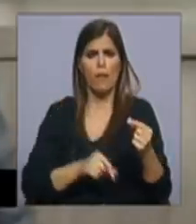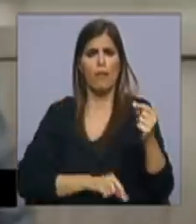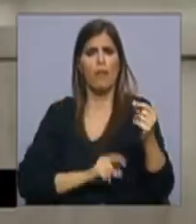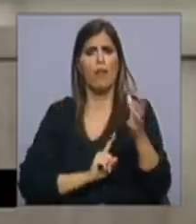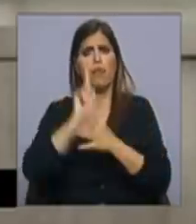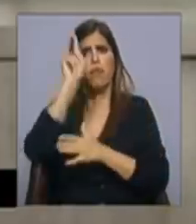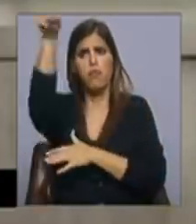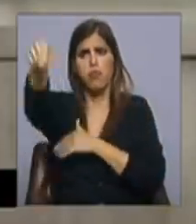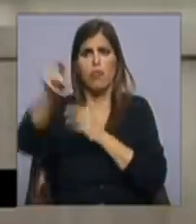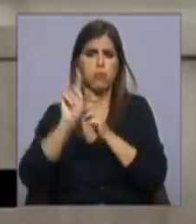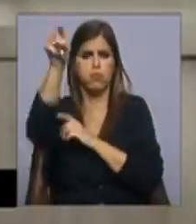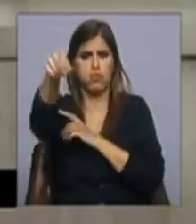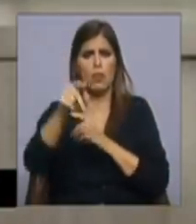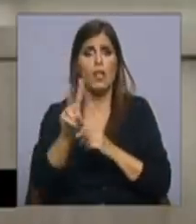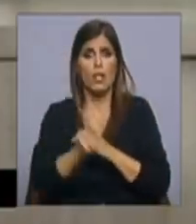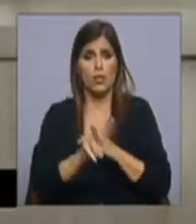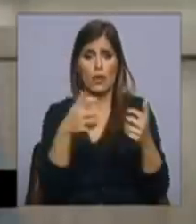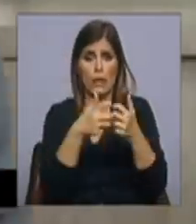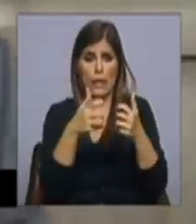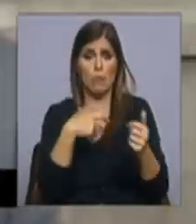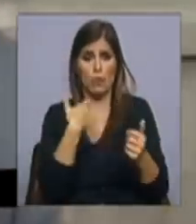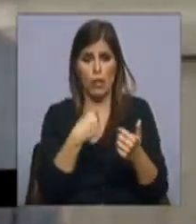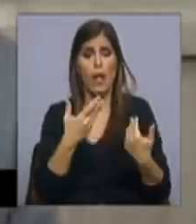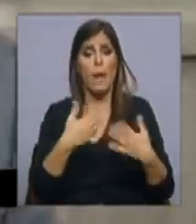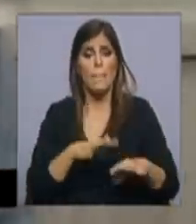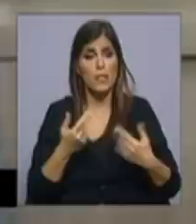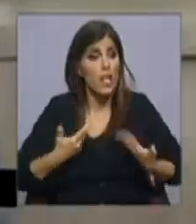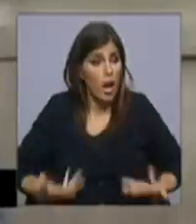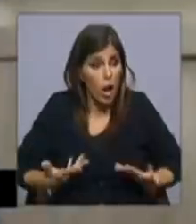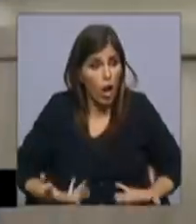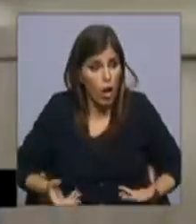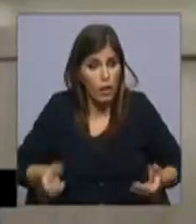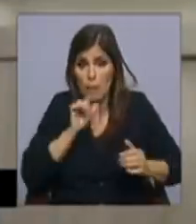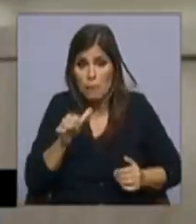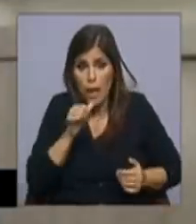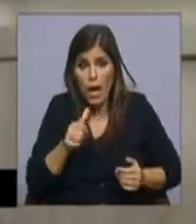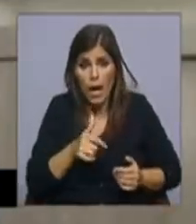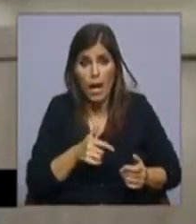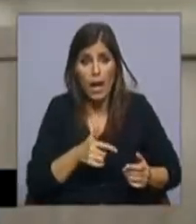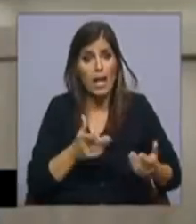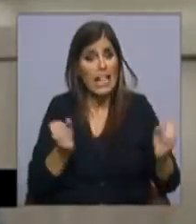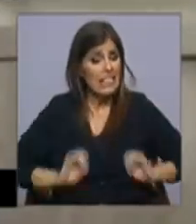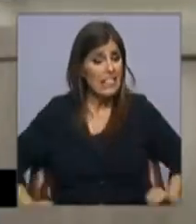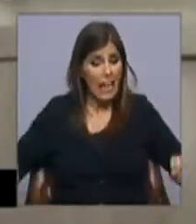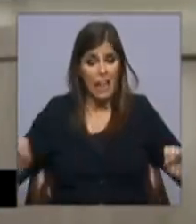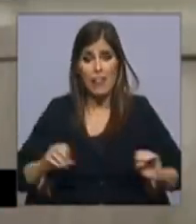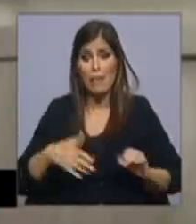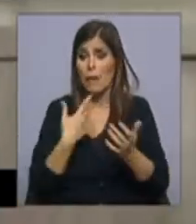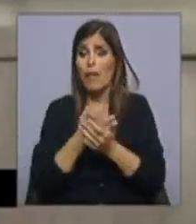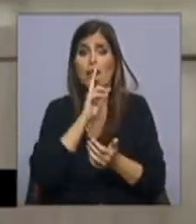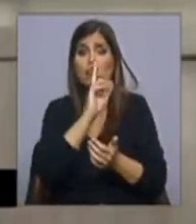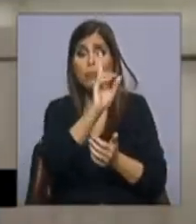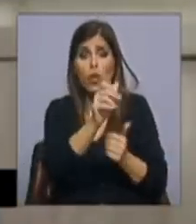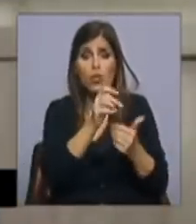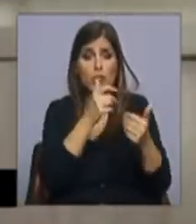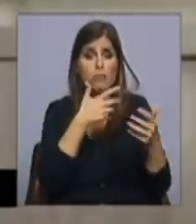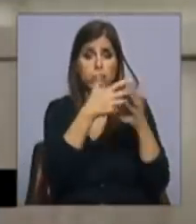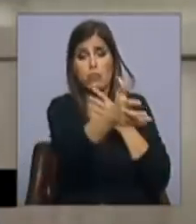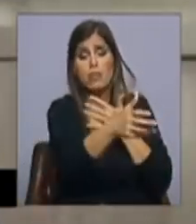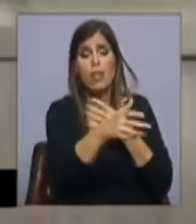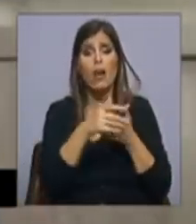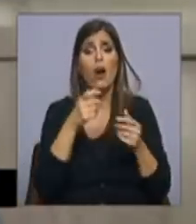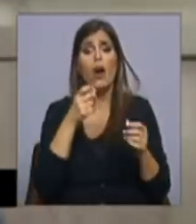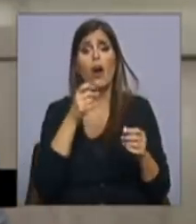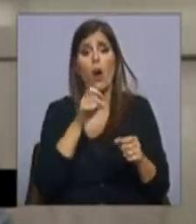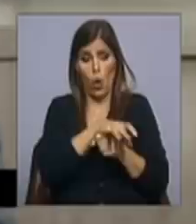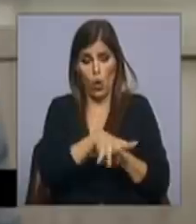foguetes para enfrentar a Segunda Guerra Mundial. Mas nós não temos ainda nenhuma arma para enfrentar o coronavírus. Até agora, a arma mais